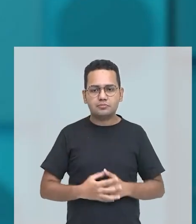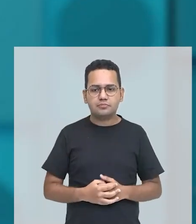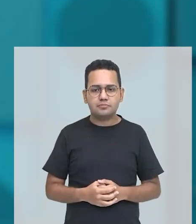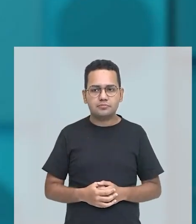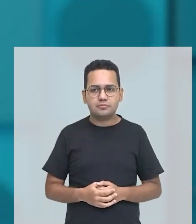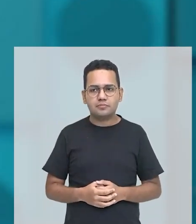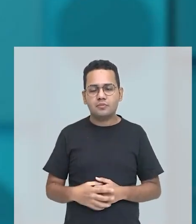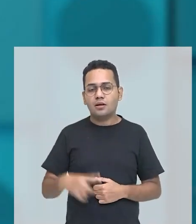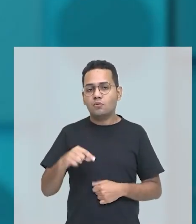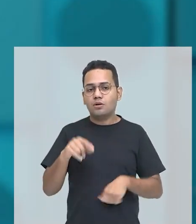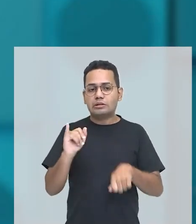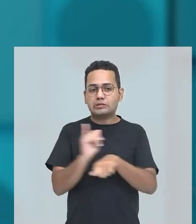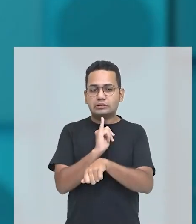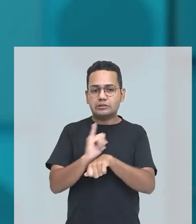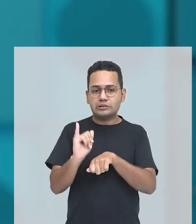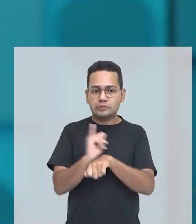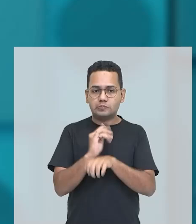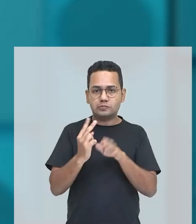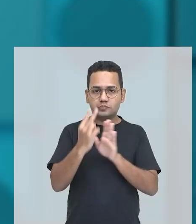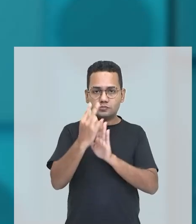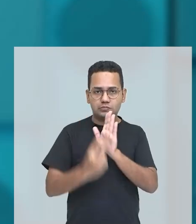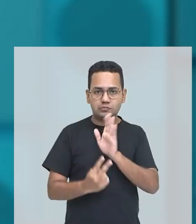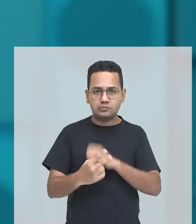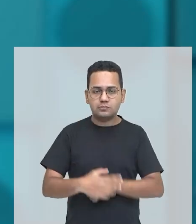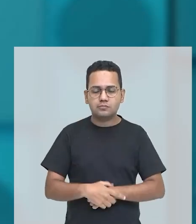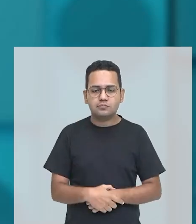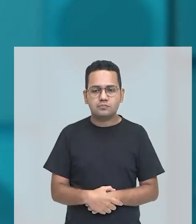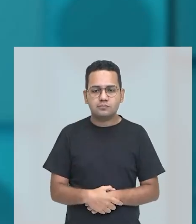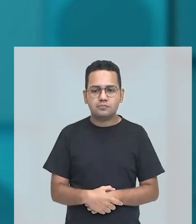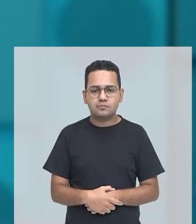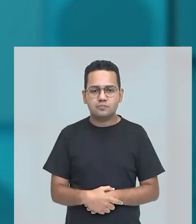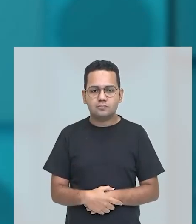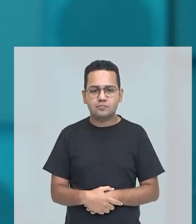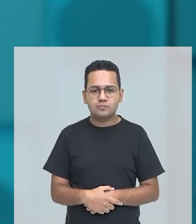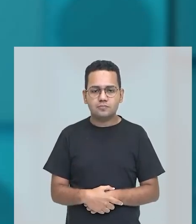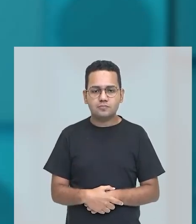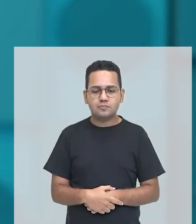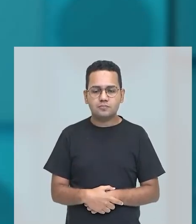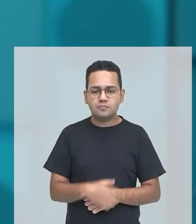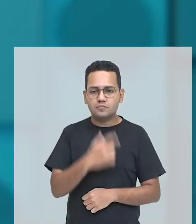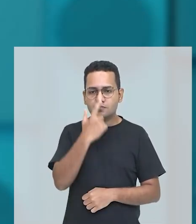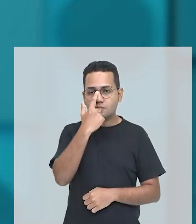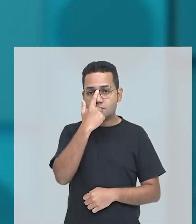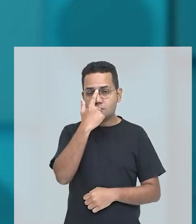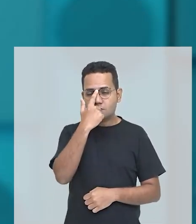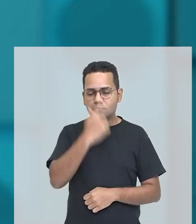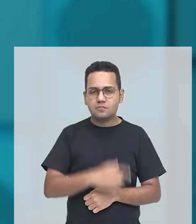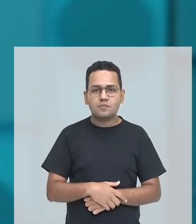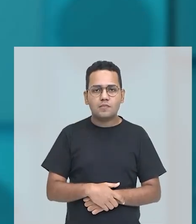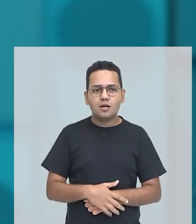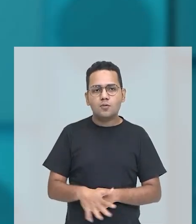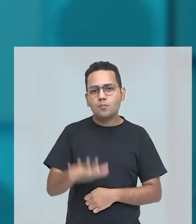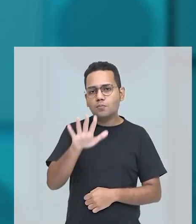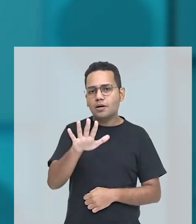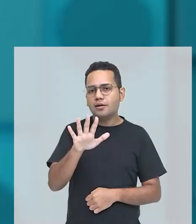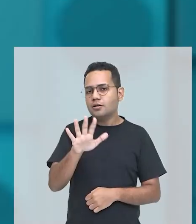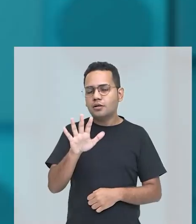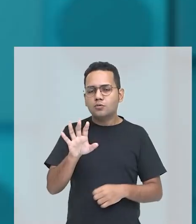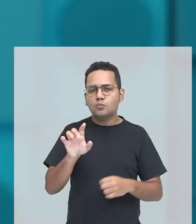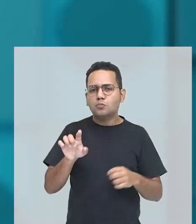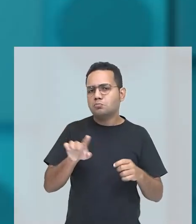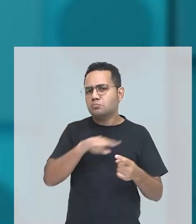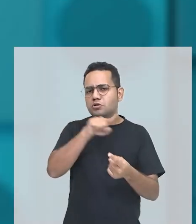de estratégias de leitura, basicamente aí, olhando aquelas palavrinhas, gente, que se parecem com outro em língua portuguesa.